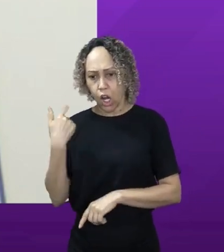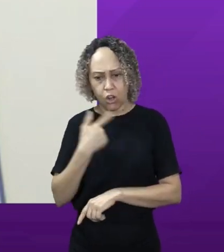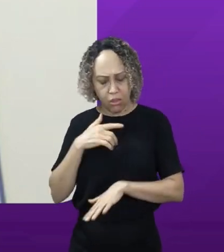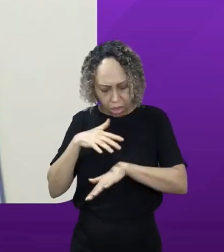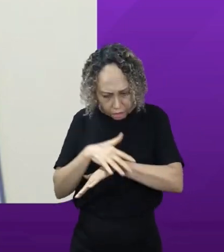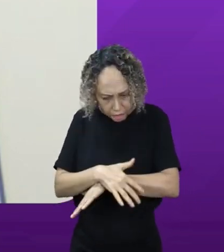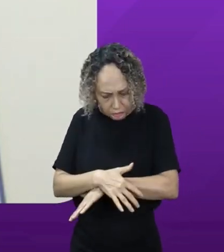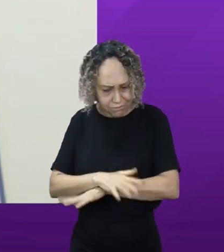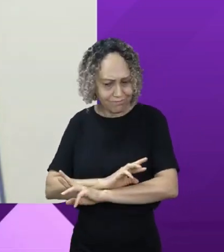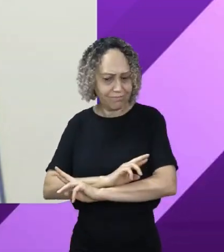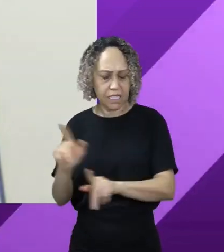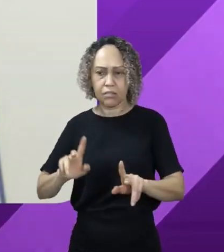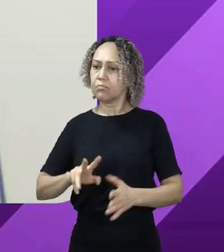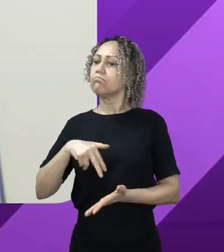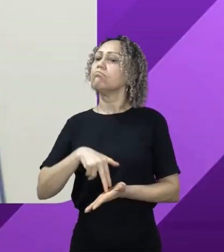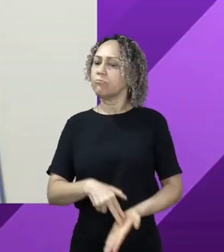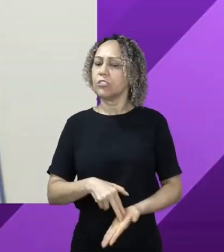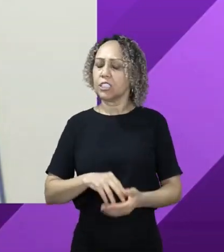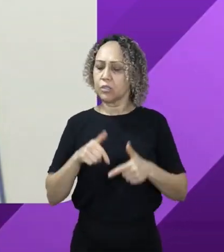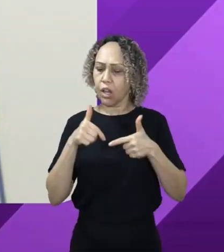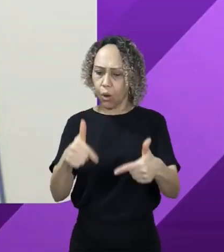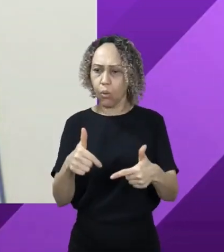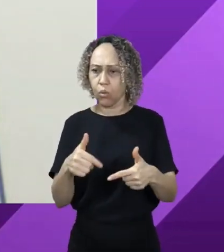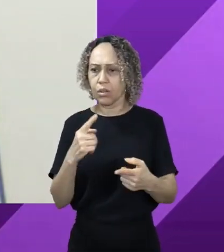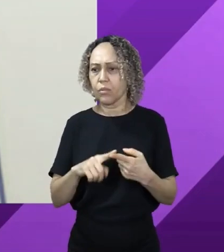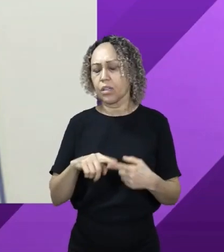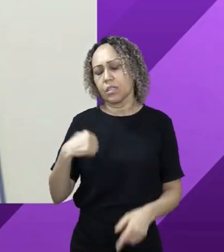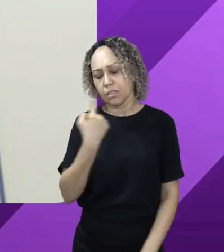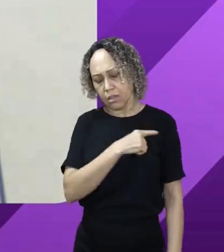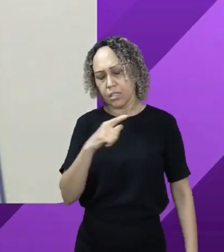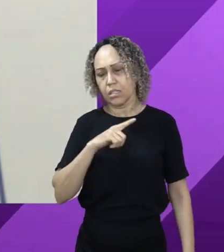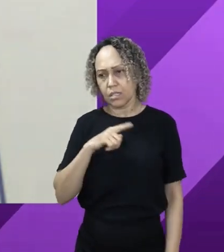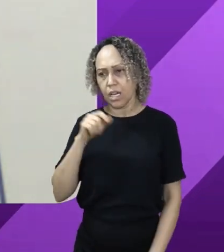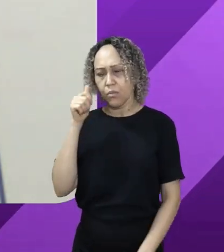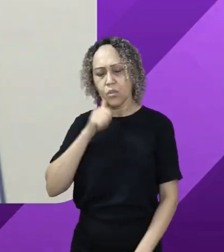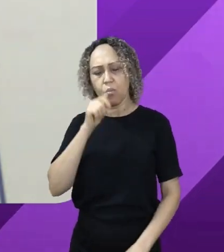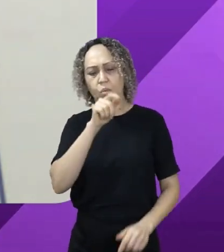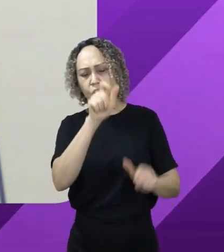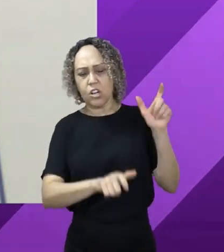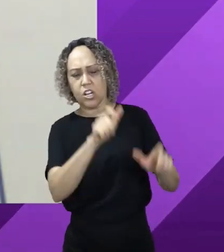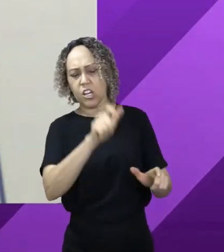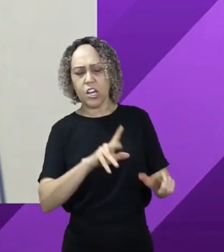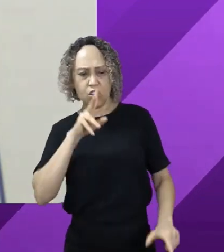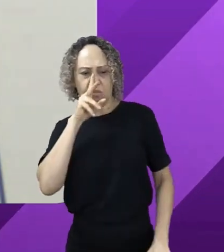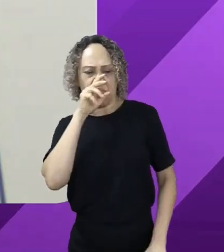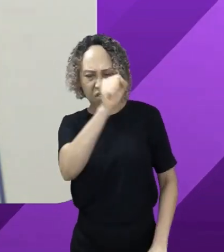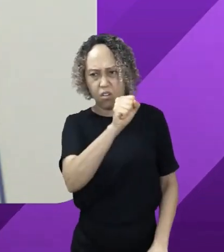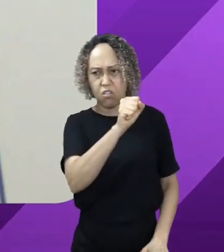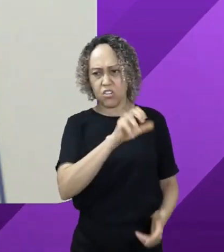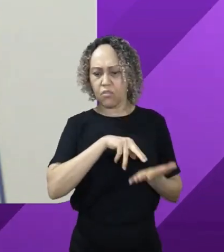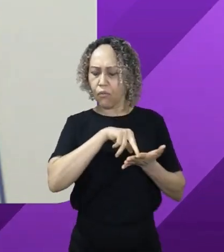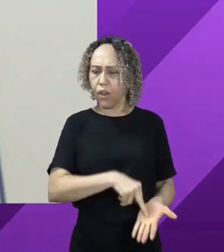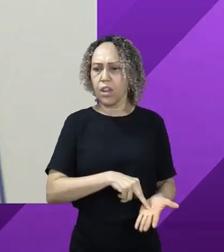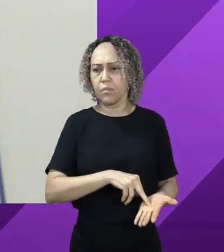luta, né? Até porque a gente tem esses exemplos que eu acabei de citar aqui de mulheres que não fraquejaram, de mulheres que se manteram firmes